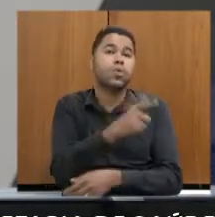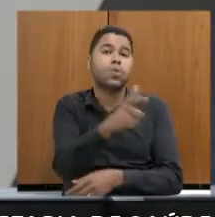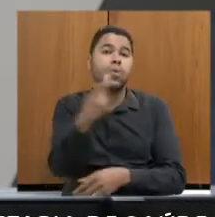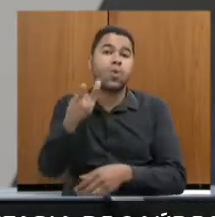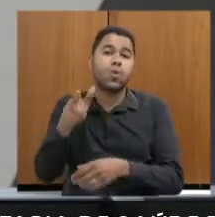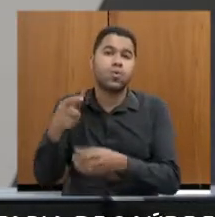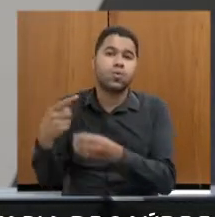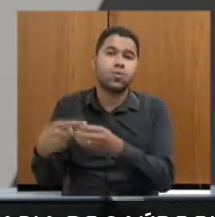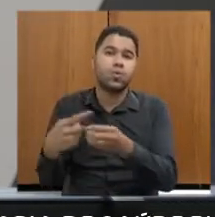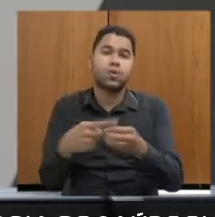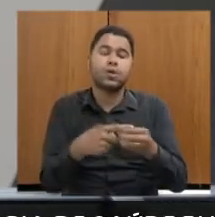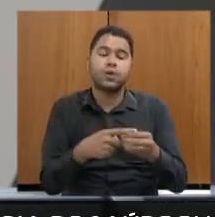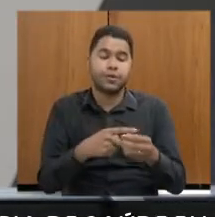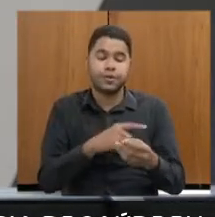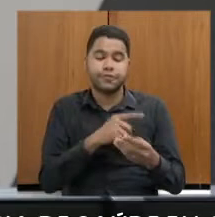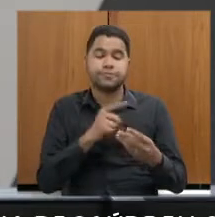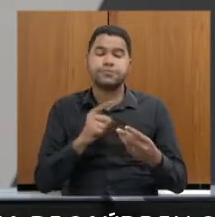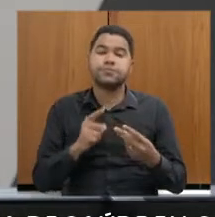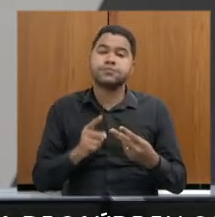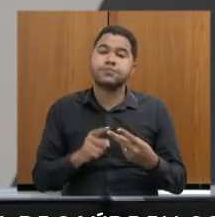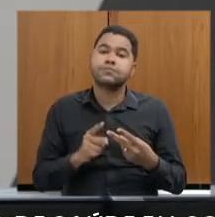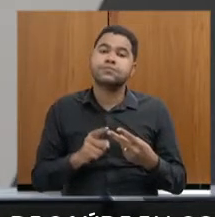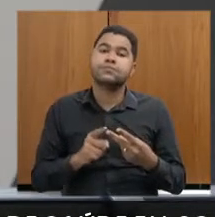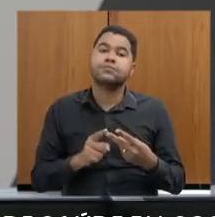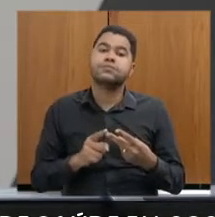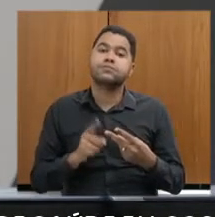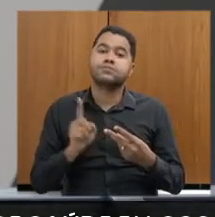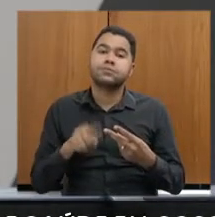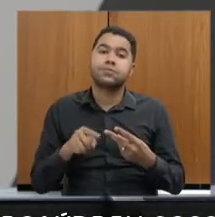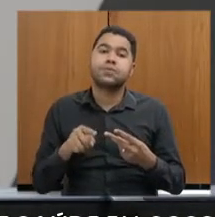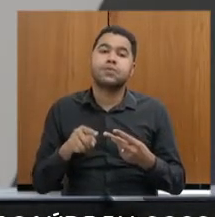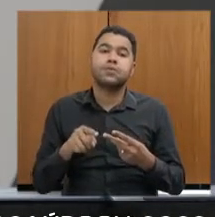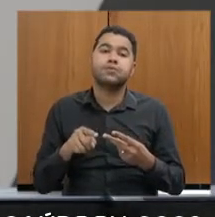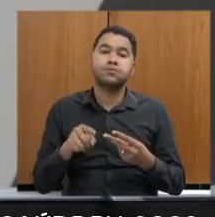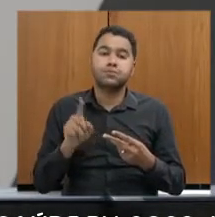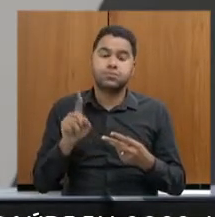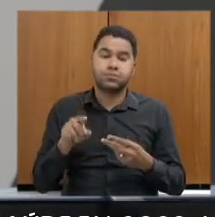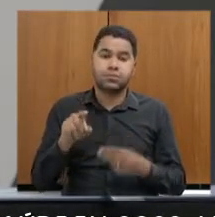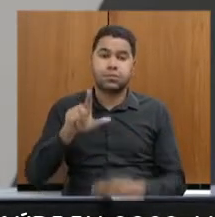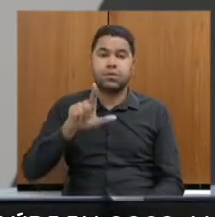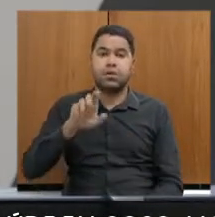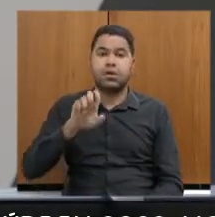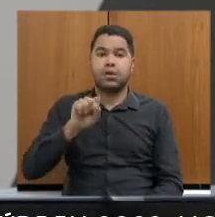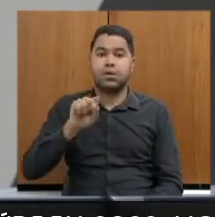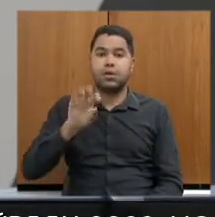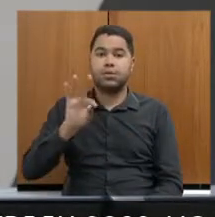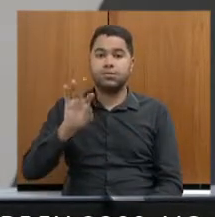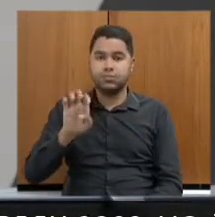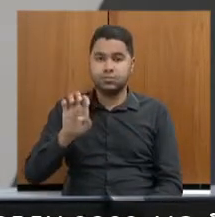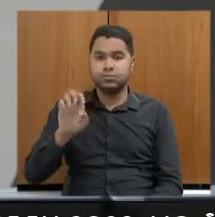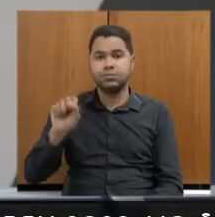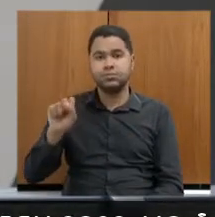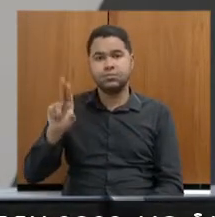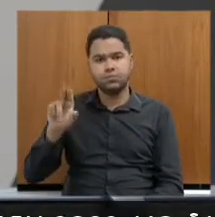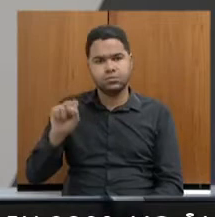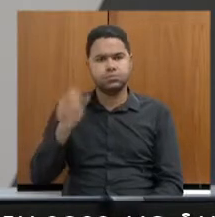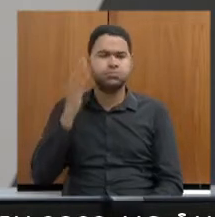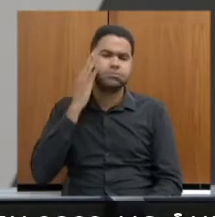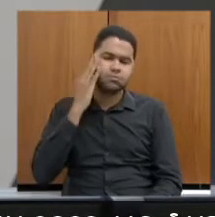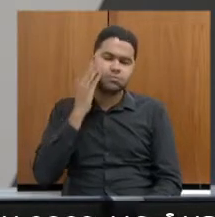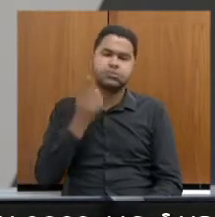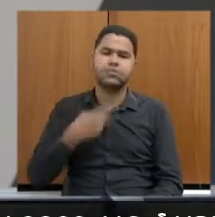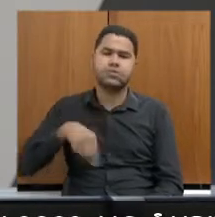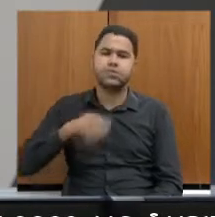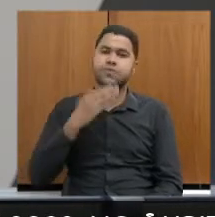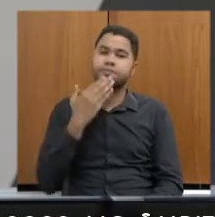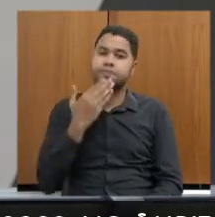municípios o piseiro do SAMU do Leste Sushi né que agora setor reivindicação Nossa